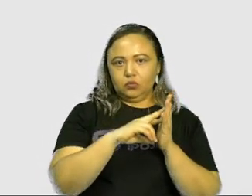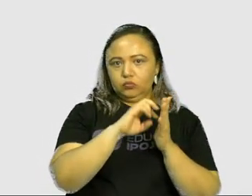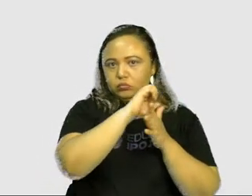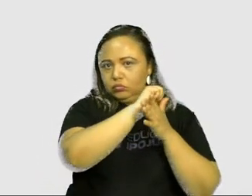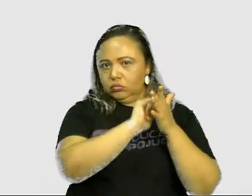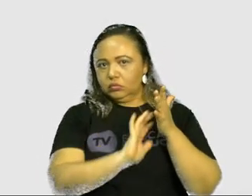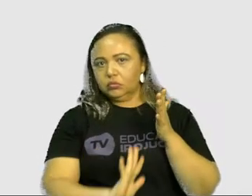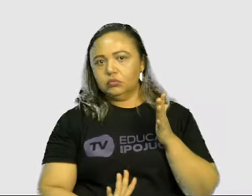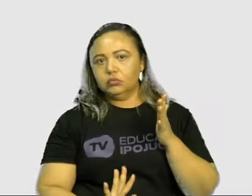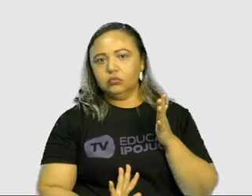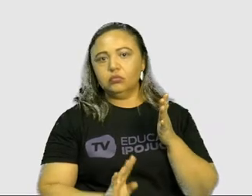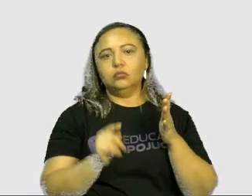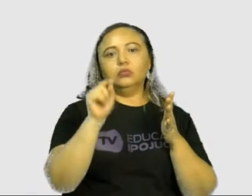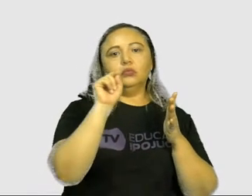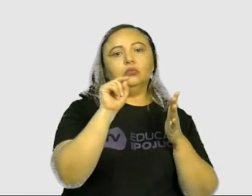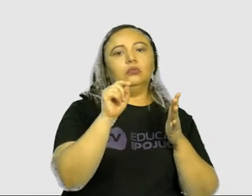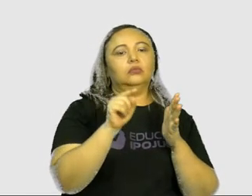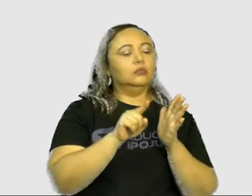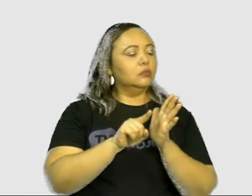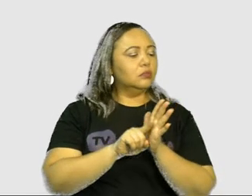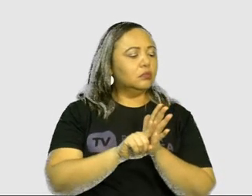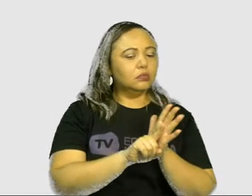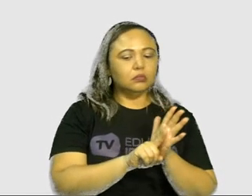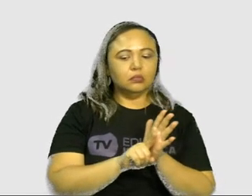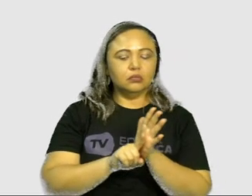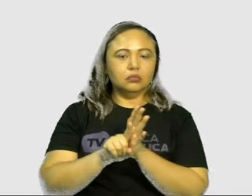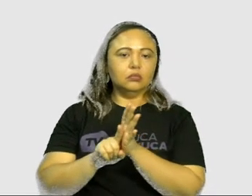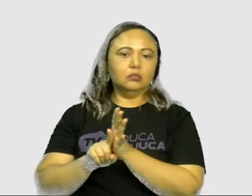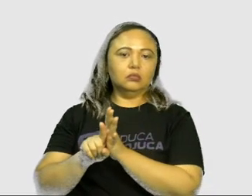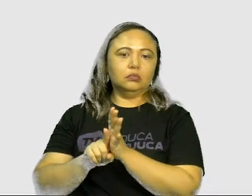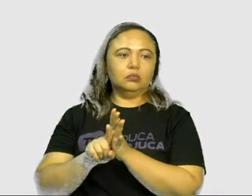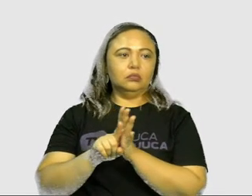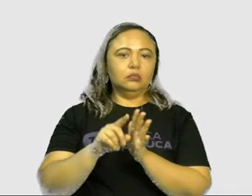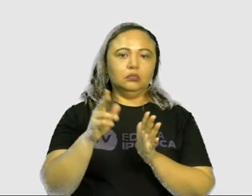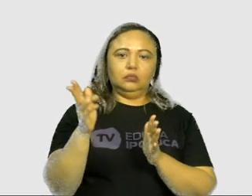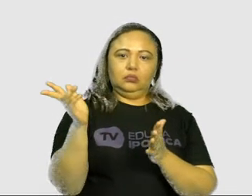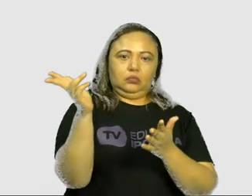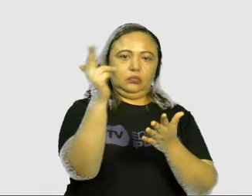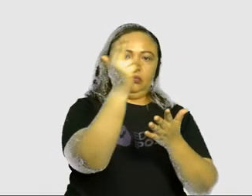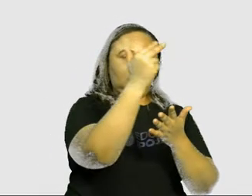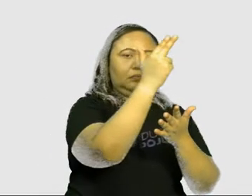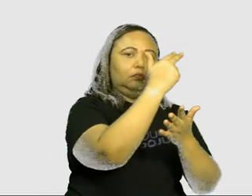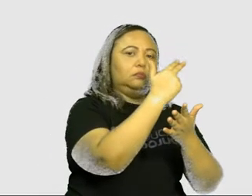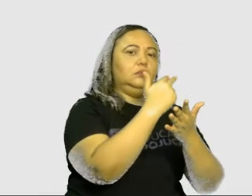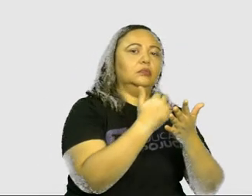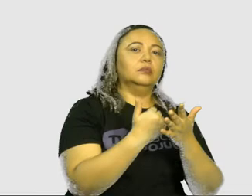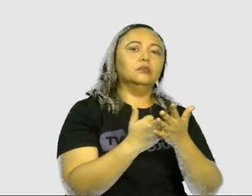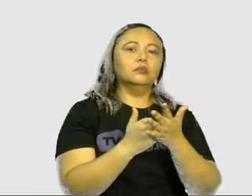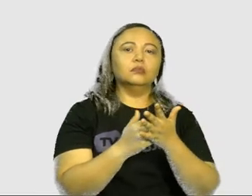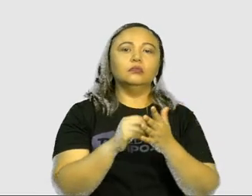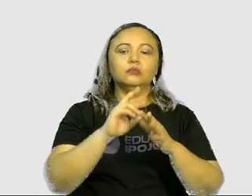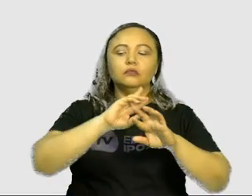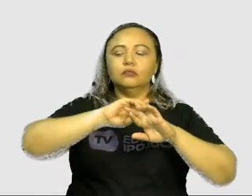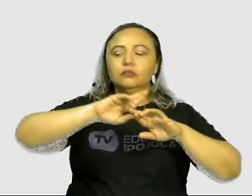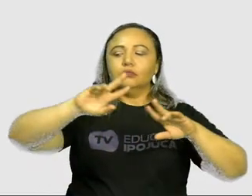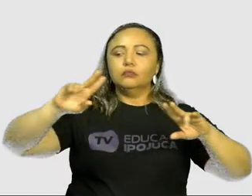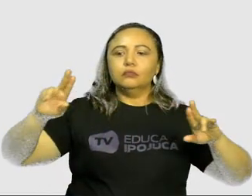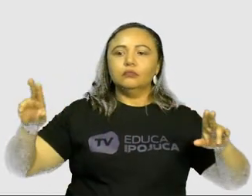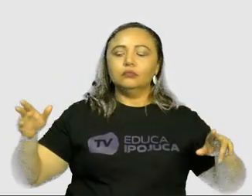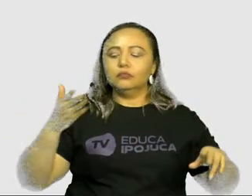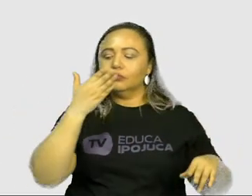desafio, que é analisar aí, ó, a imagem. Na imagem, existem